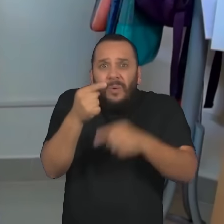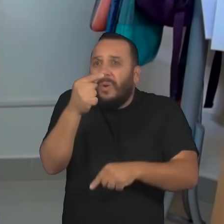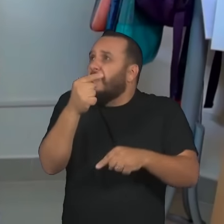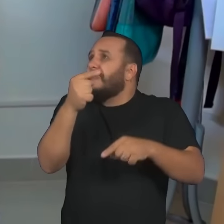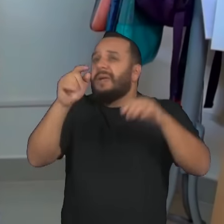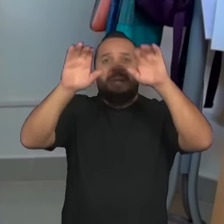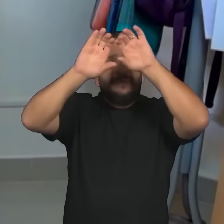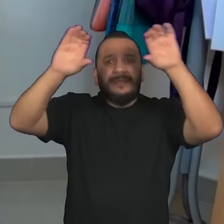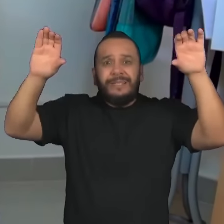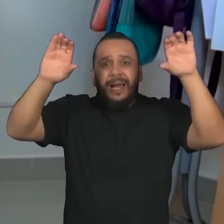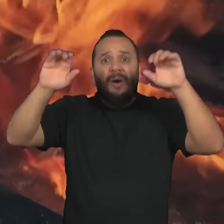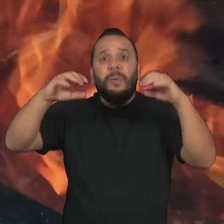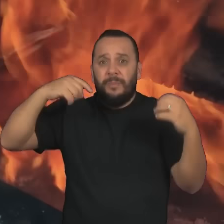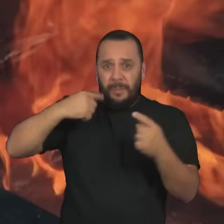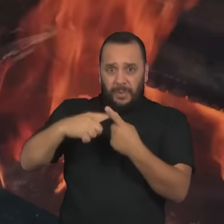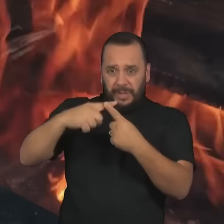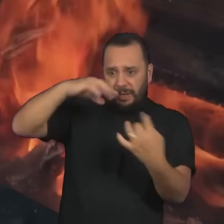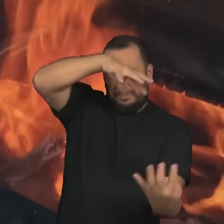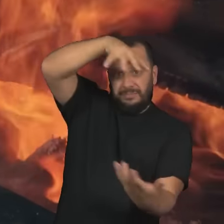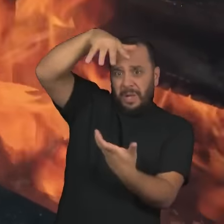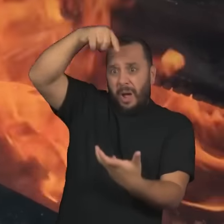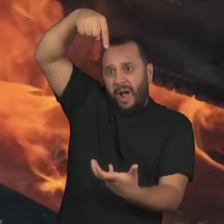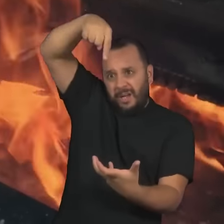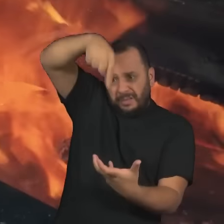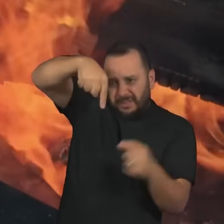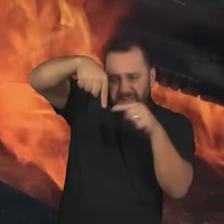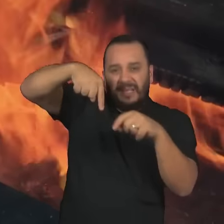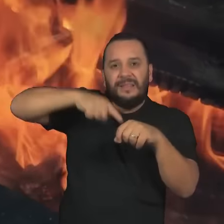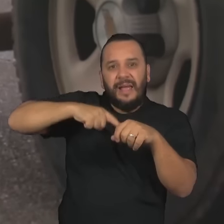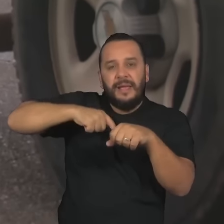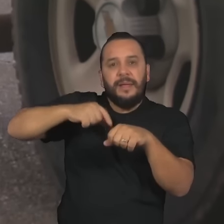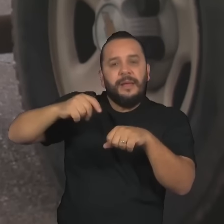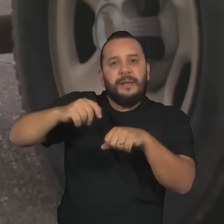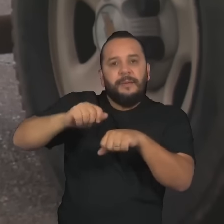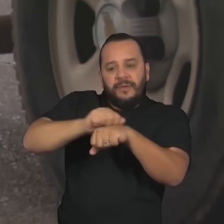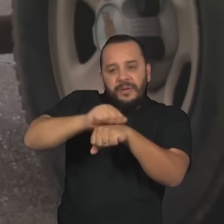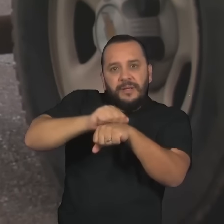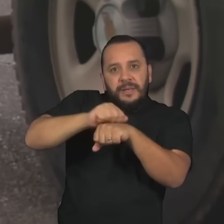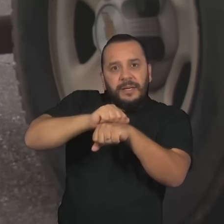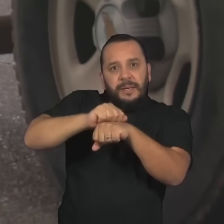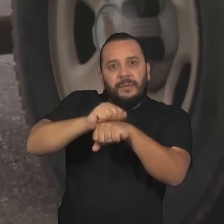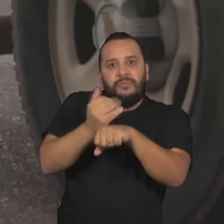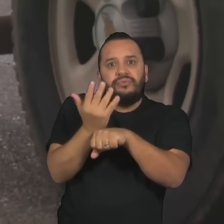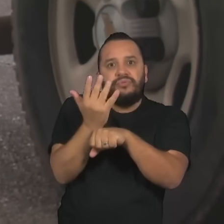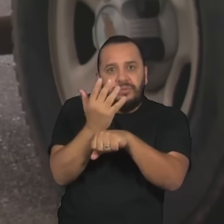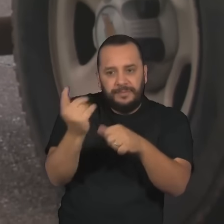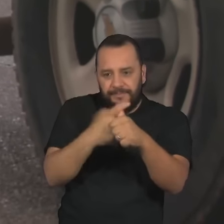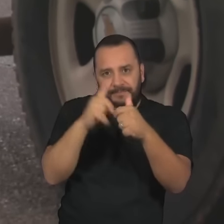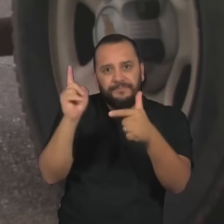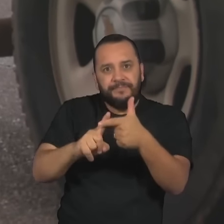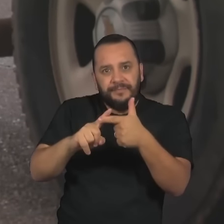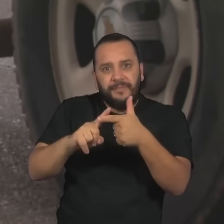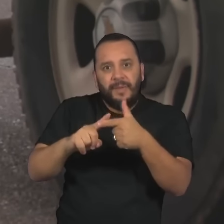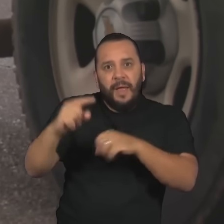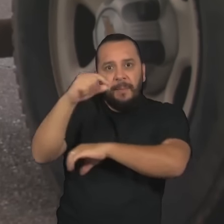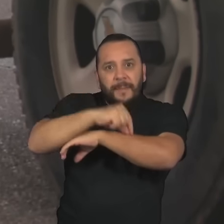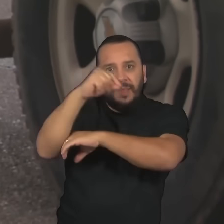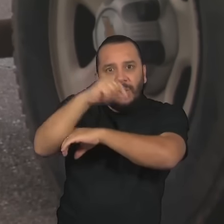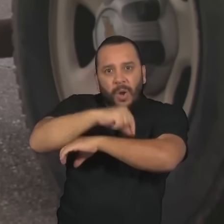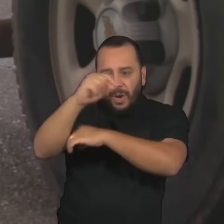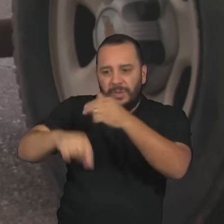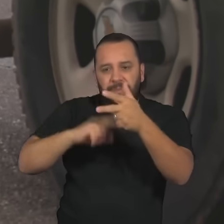estão nas áreas profundas, como o carvão mineral, o petróleo e o gás